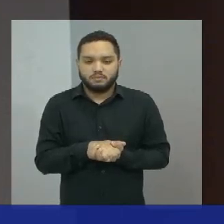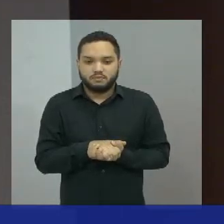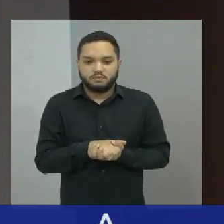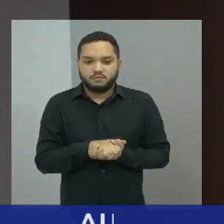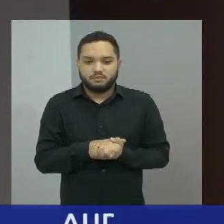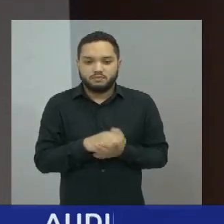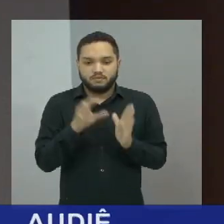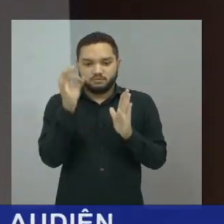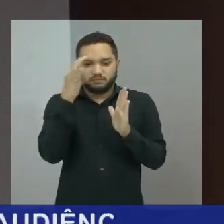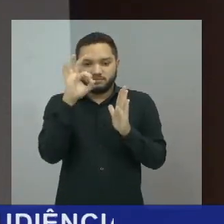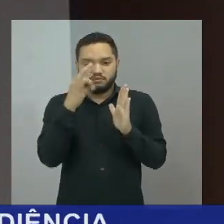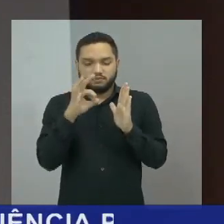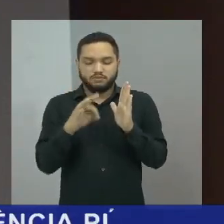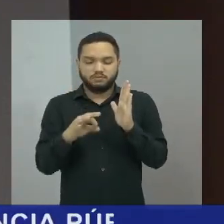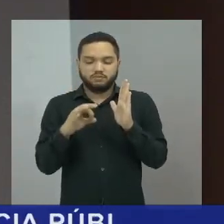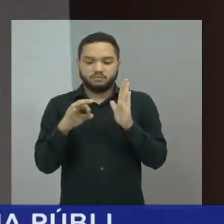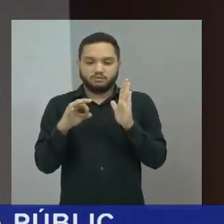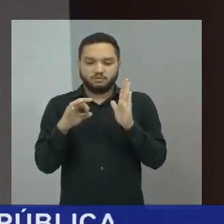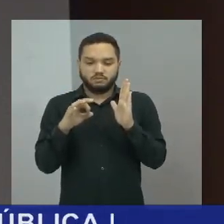revisão da redução de